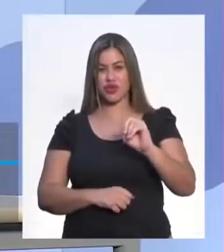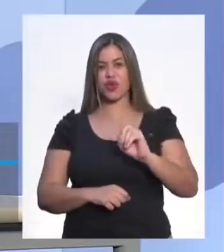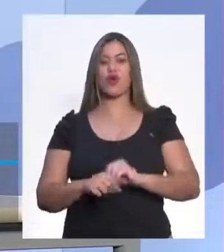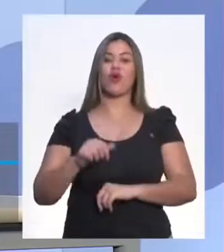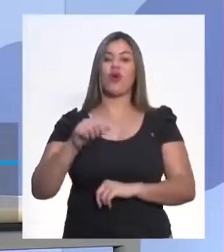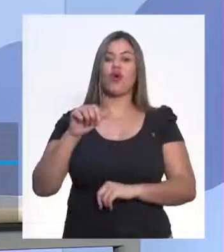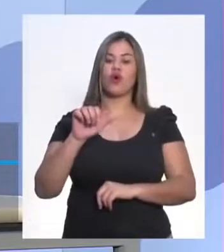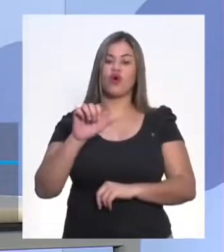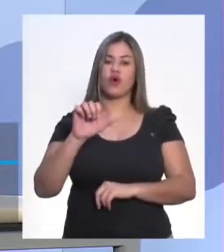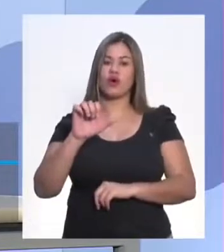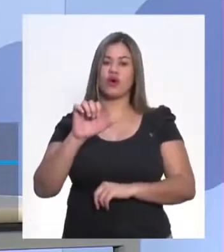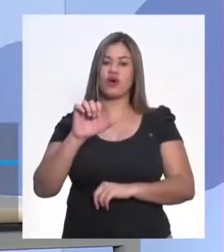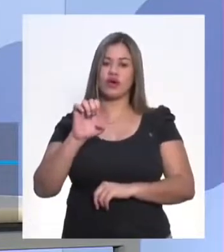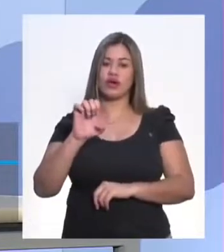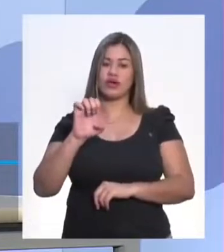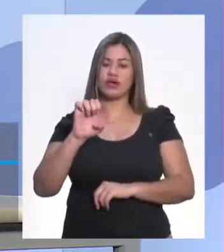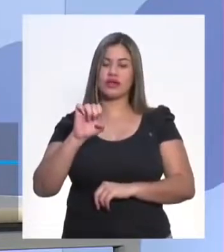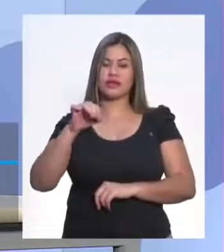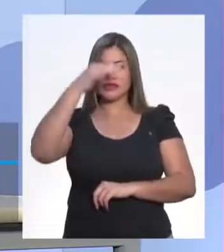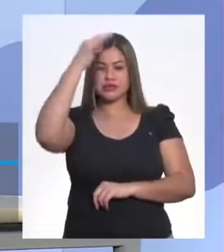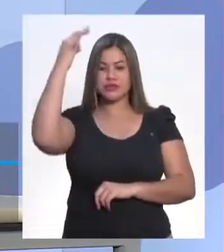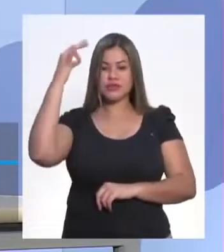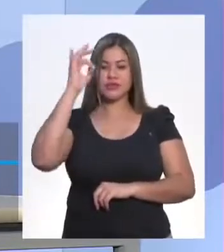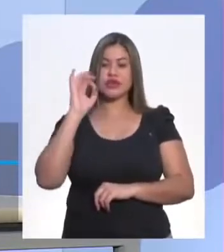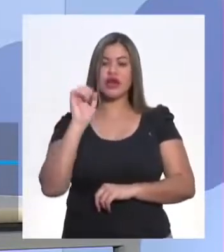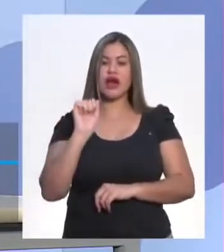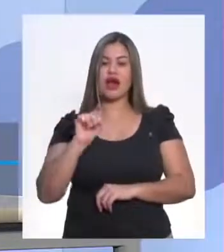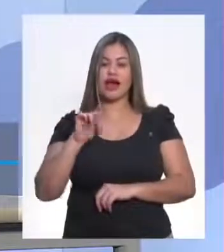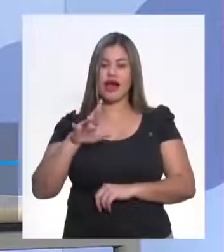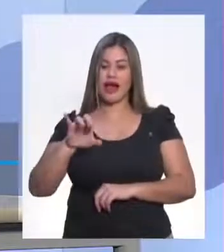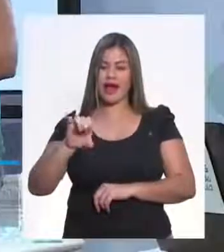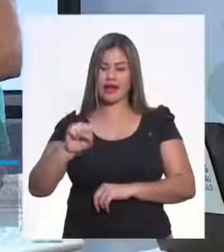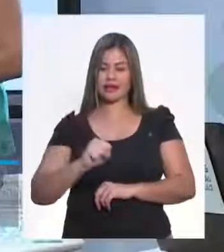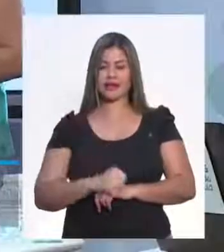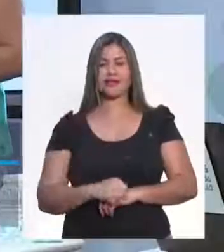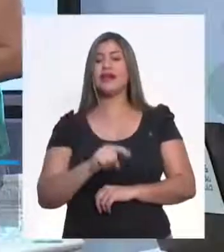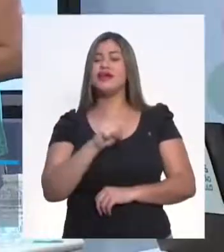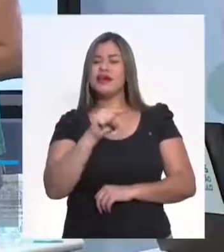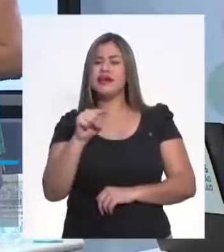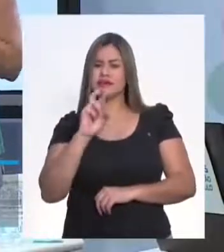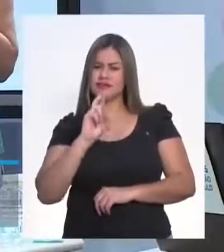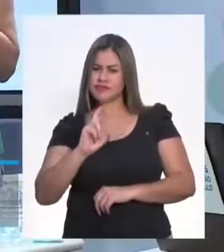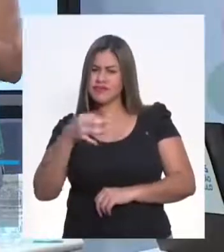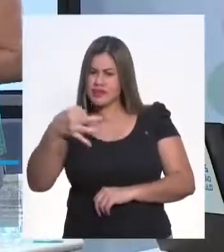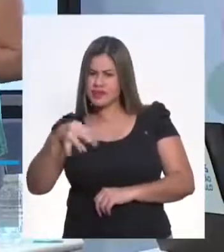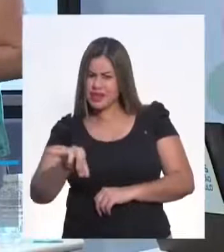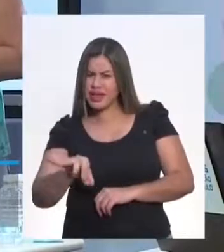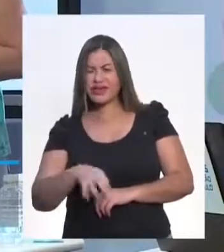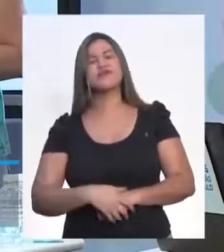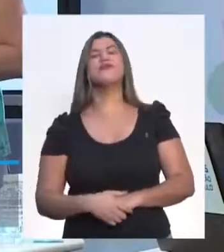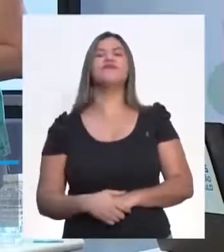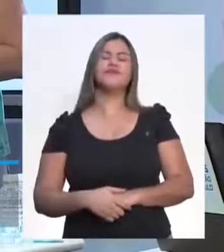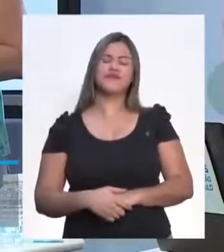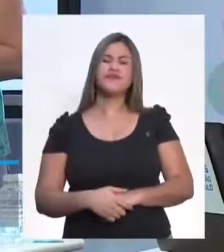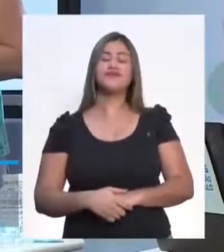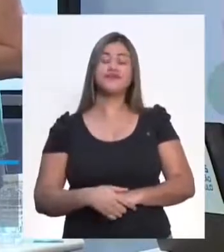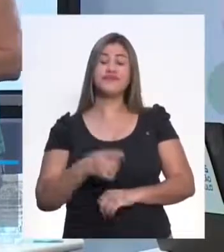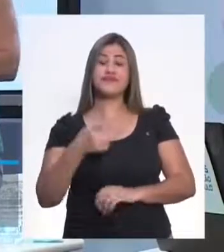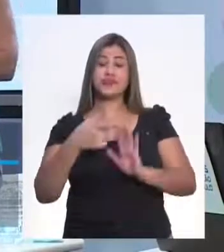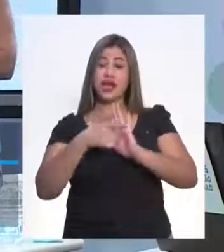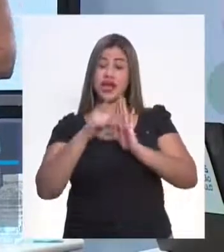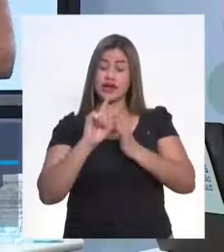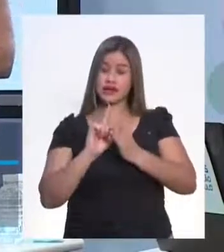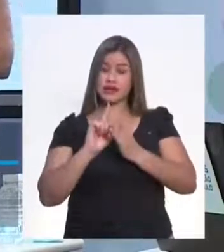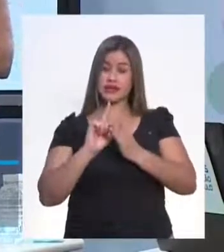Santo Aires. E aí, professor Inês, eles acertaram? Muito bem. Pessoal, antes de eu corrigir essa atividade 2,